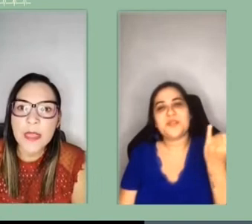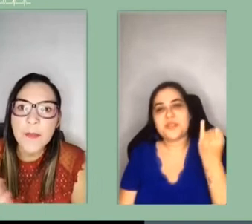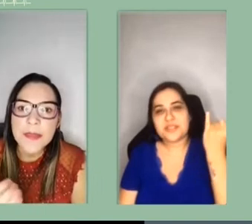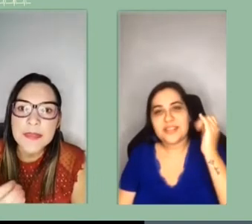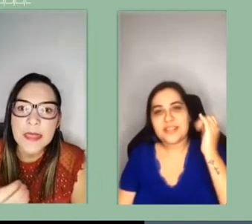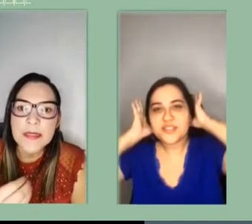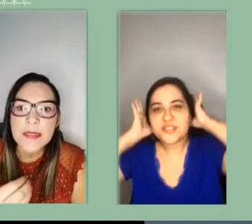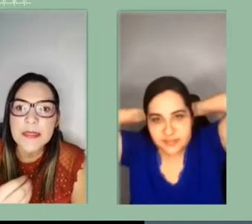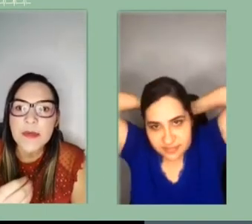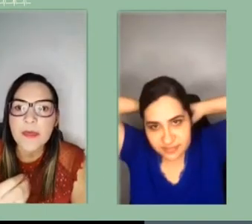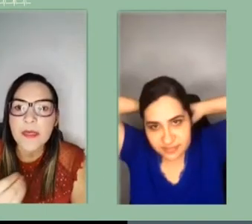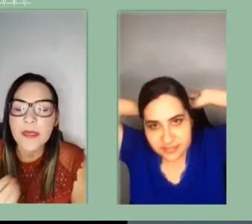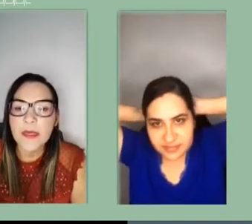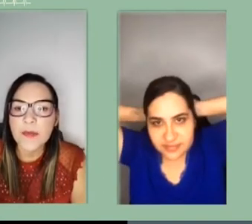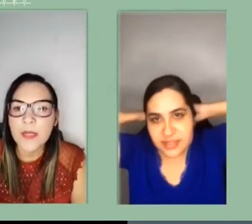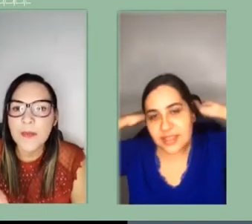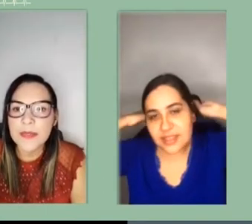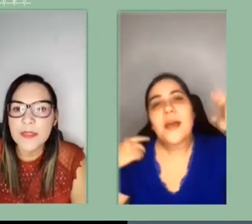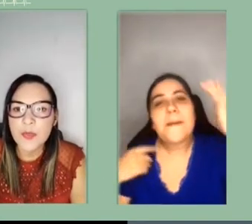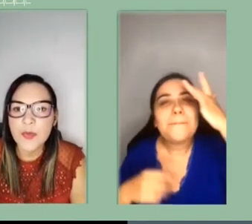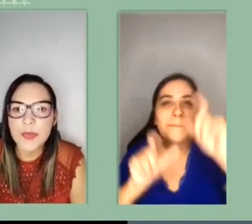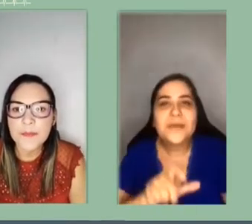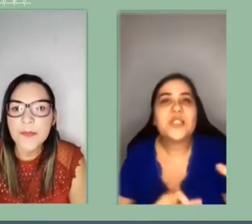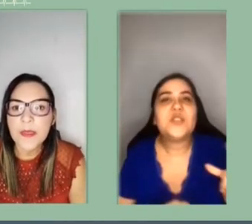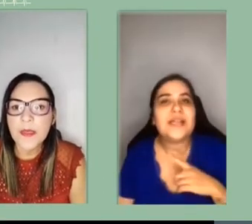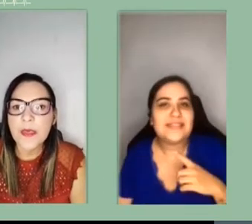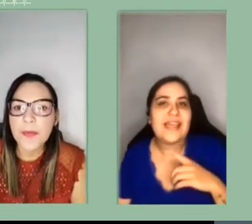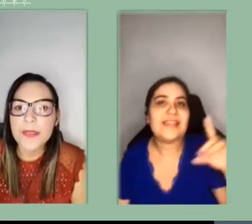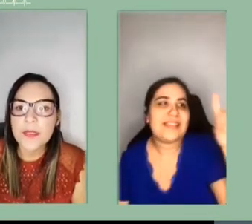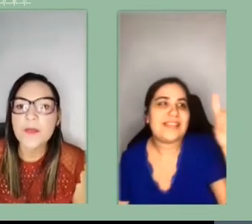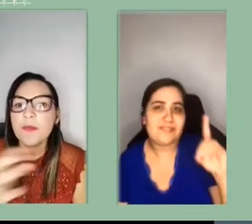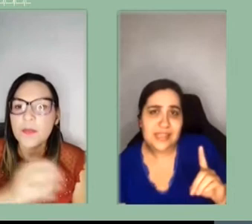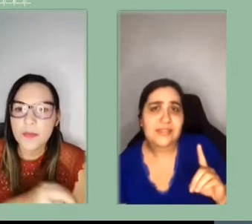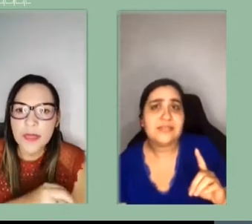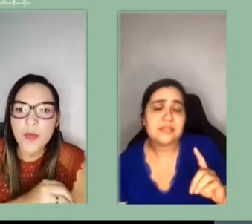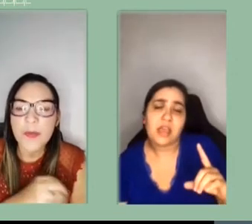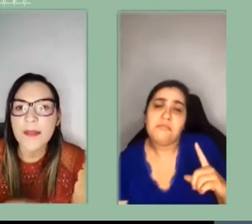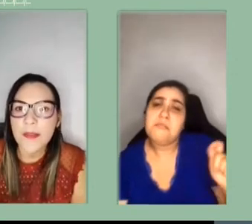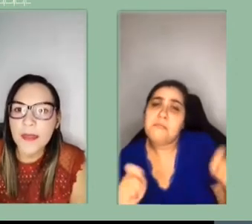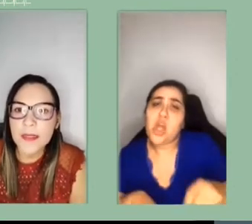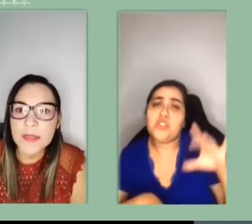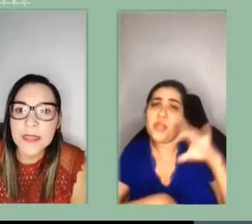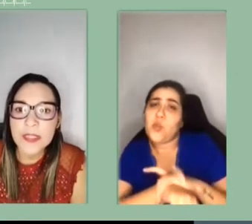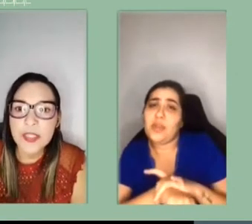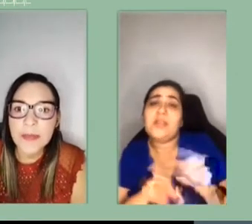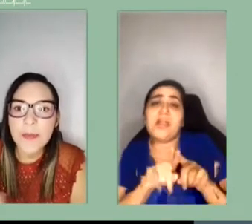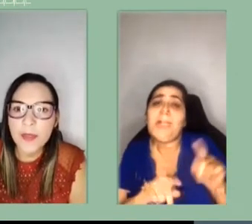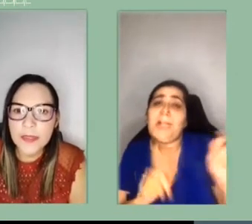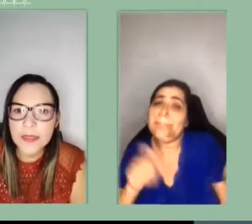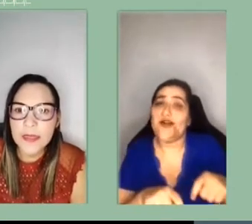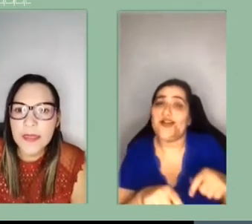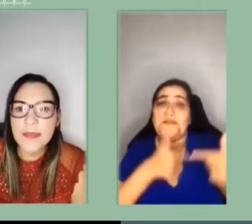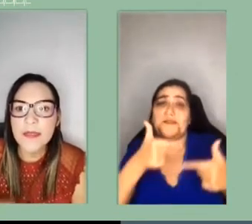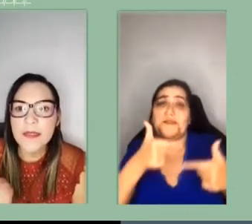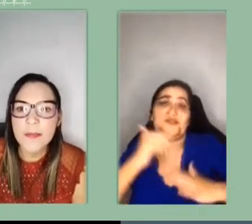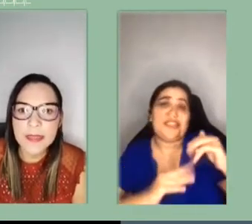Eu tenho pacientes eu tenho paciente surda, que eu preciso de um tradutor para atendê-la. Então, assim, é de extrema